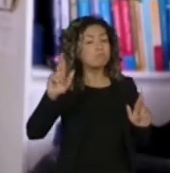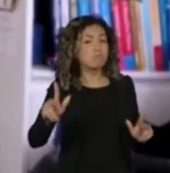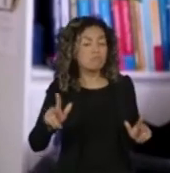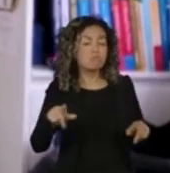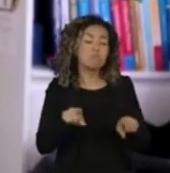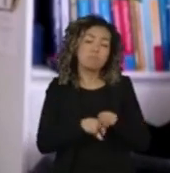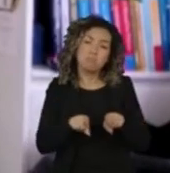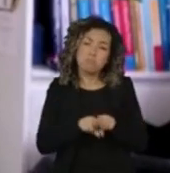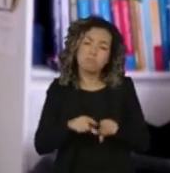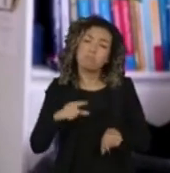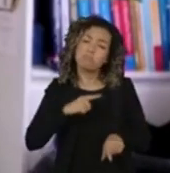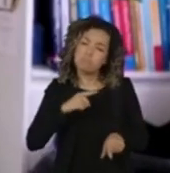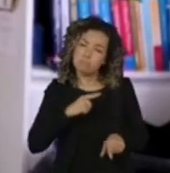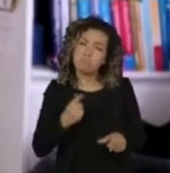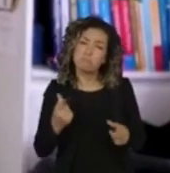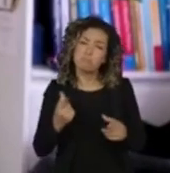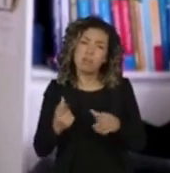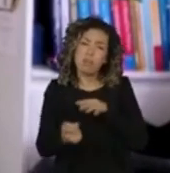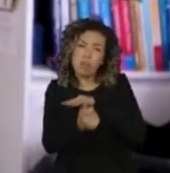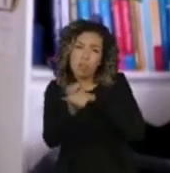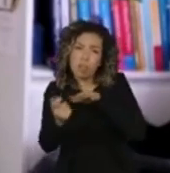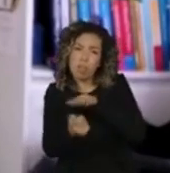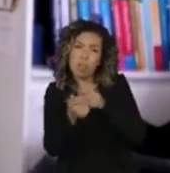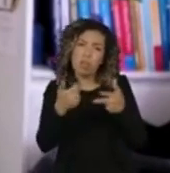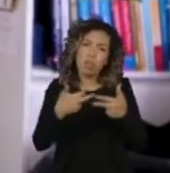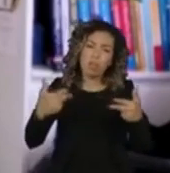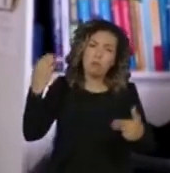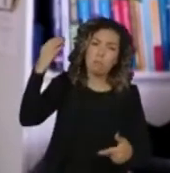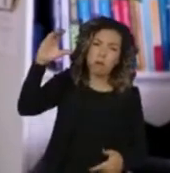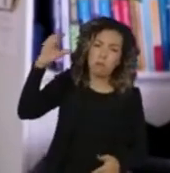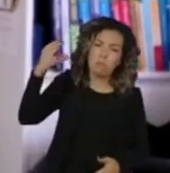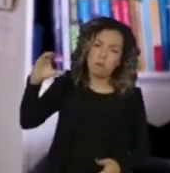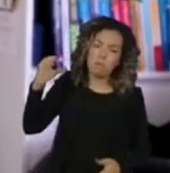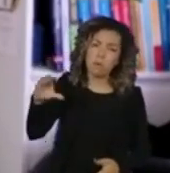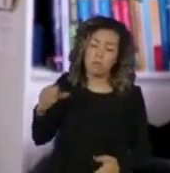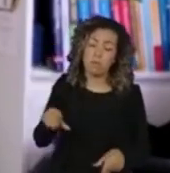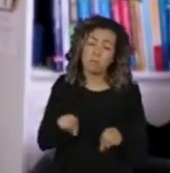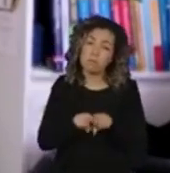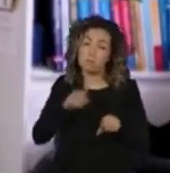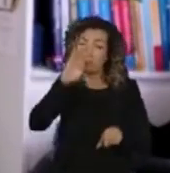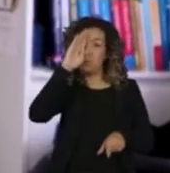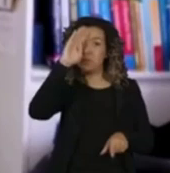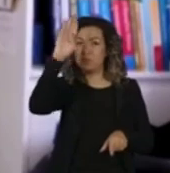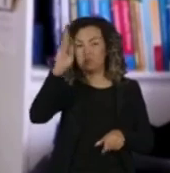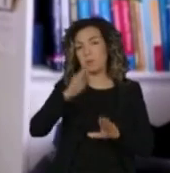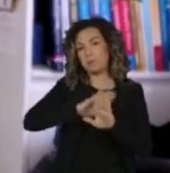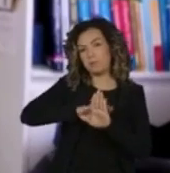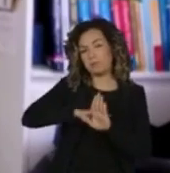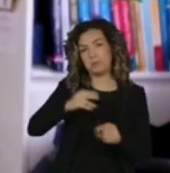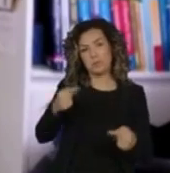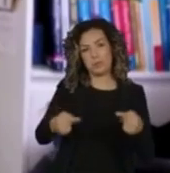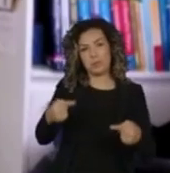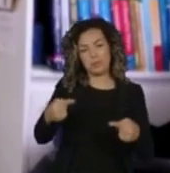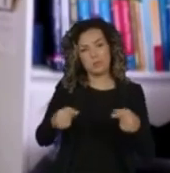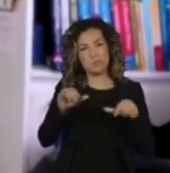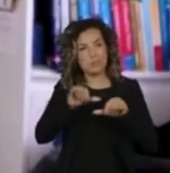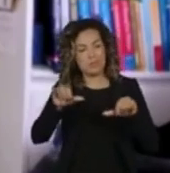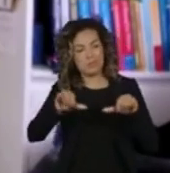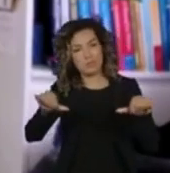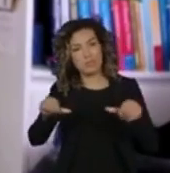desinformação é um problema iminente durante as campanhas, né? Principalmente em campanha política, já que há uma